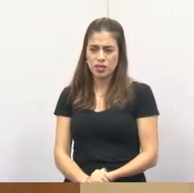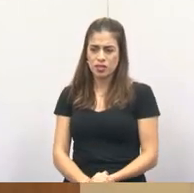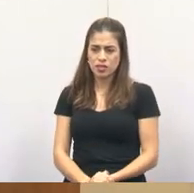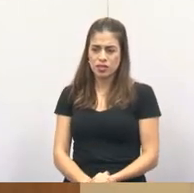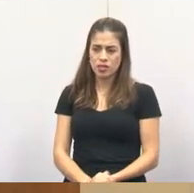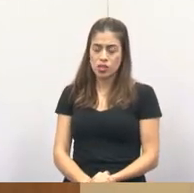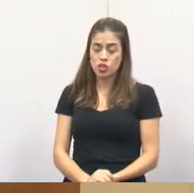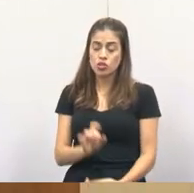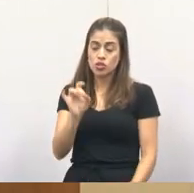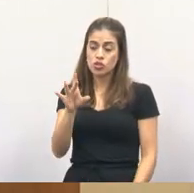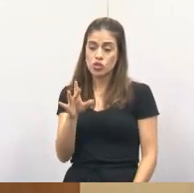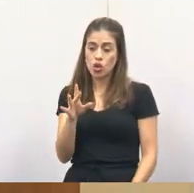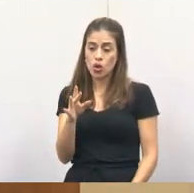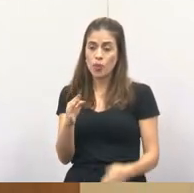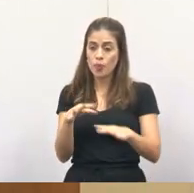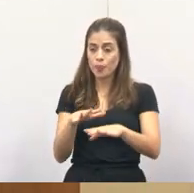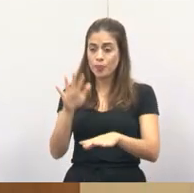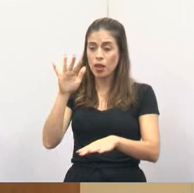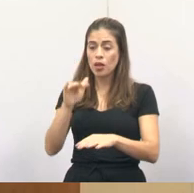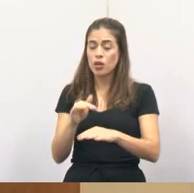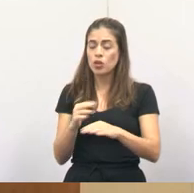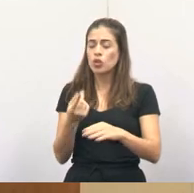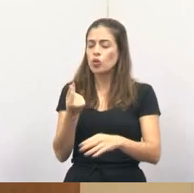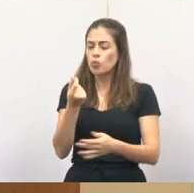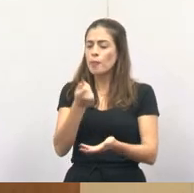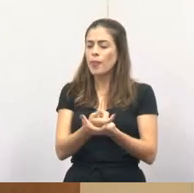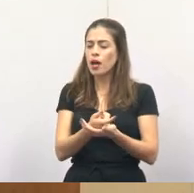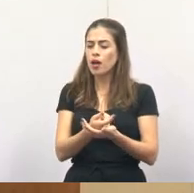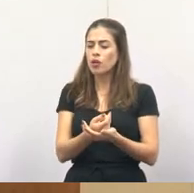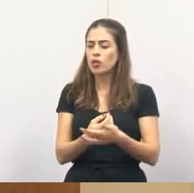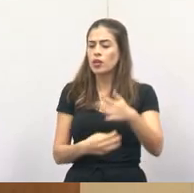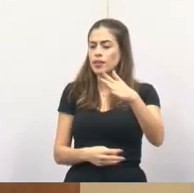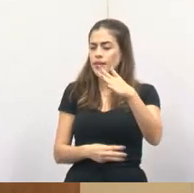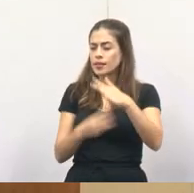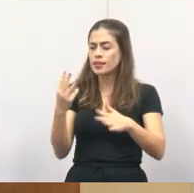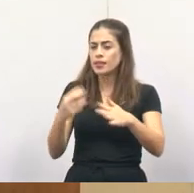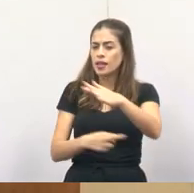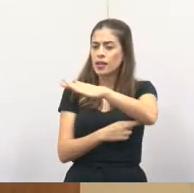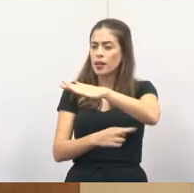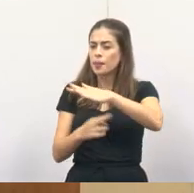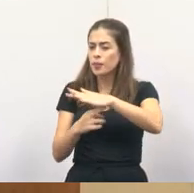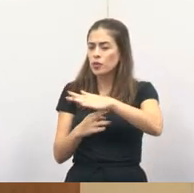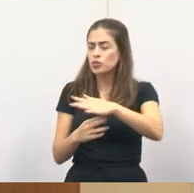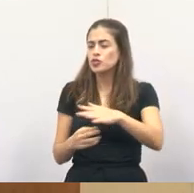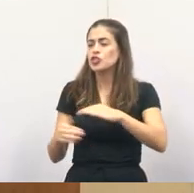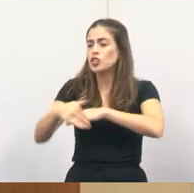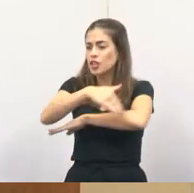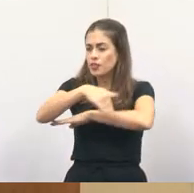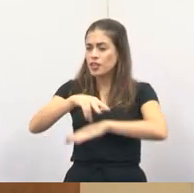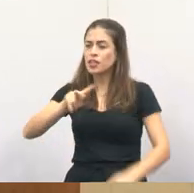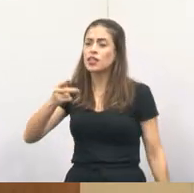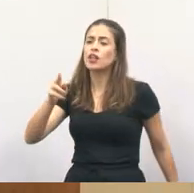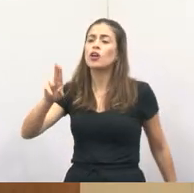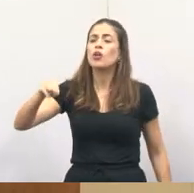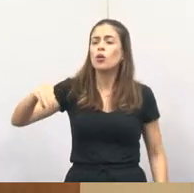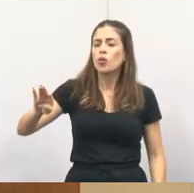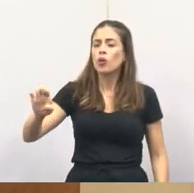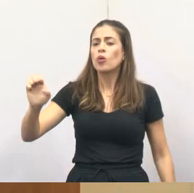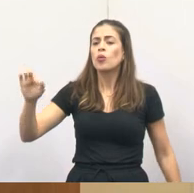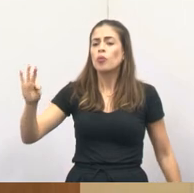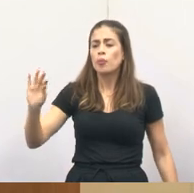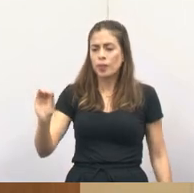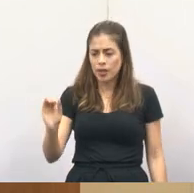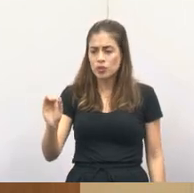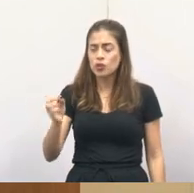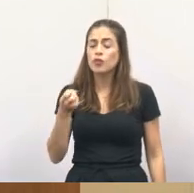custo da terceira ponte com Alberto de Alencar de Castelo Branco São 25 milhões de reais a mais